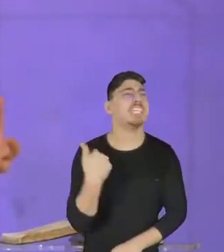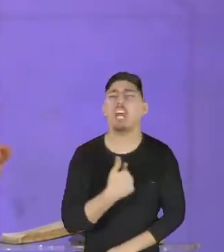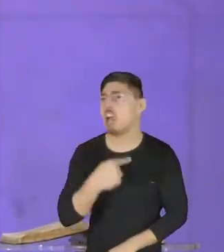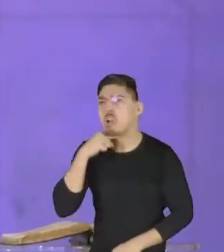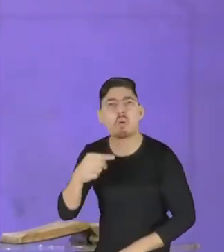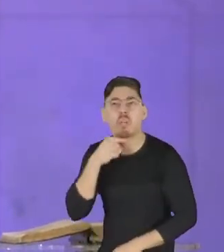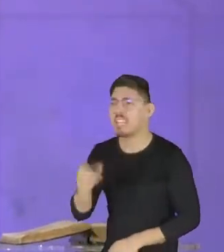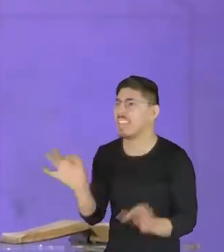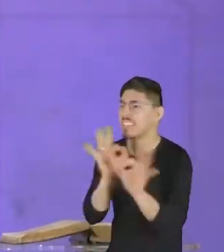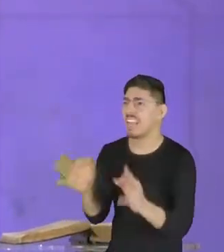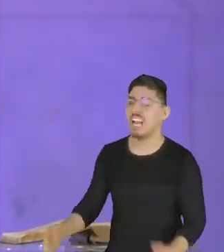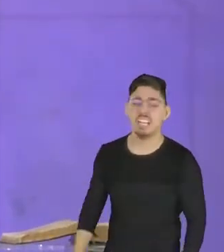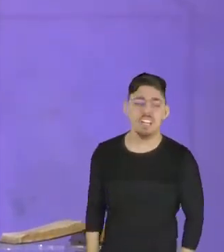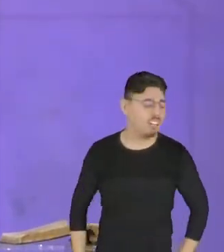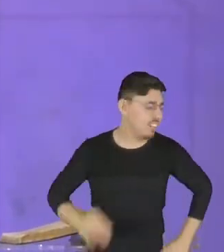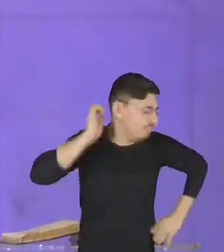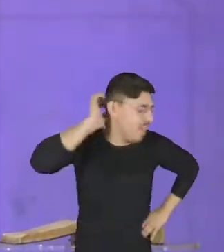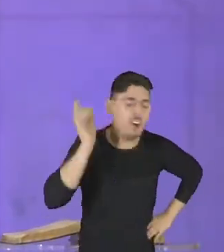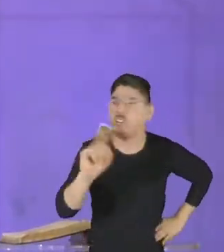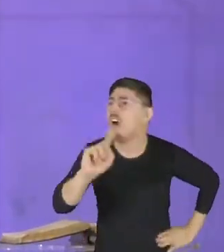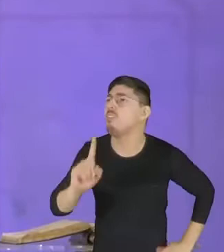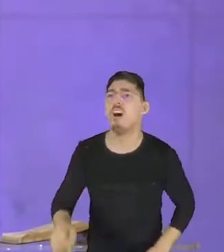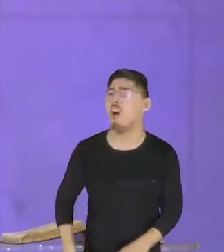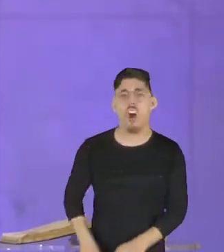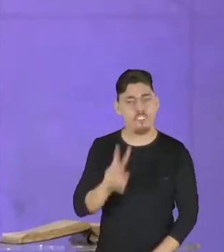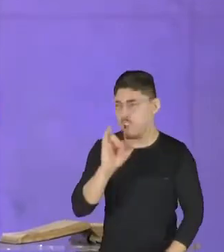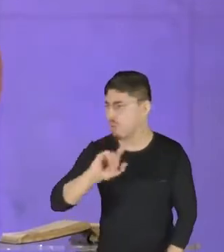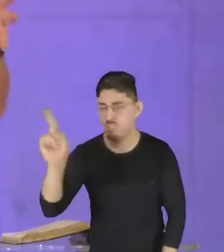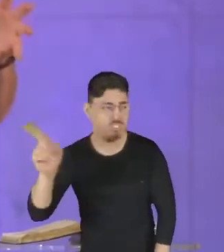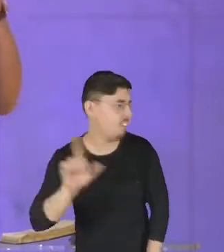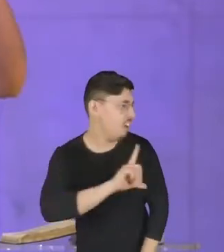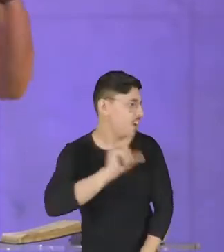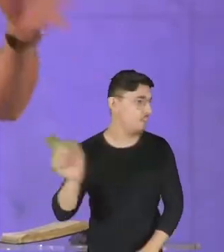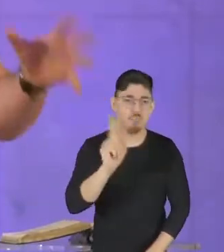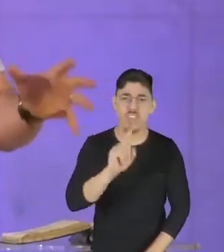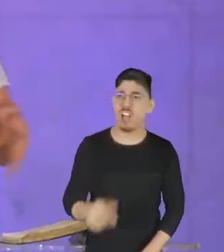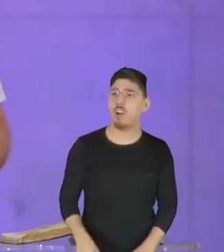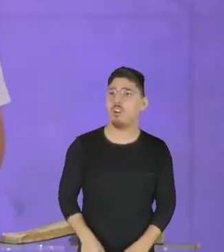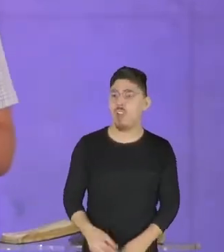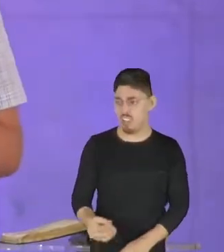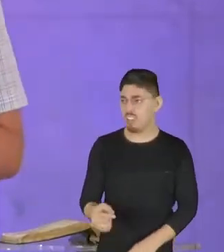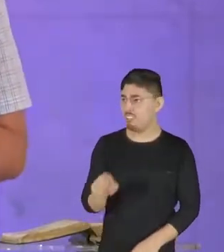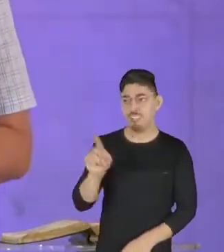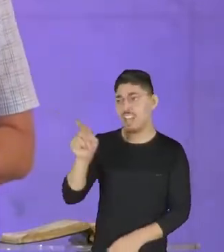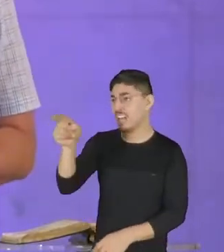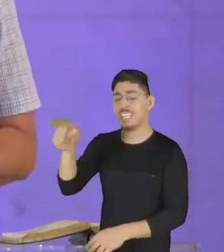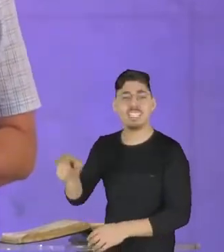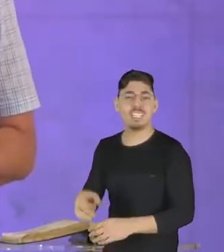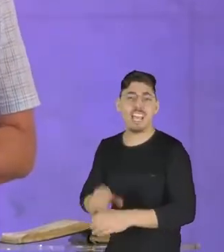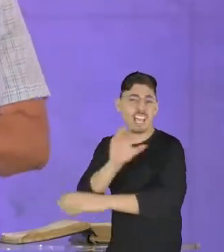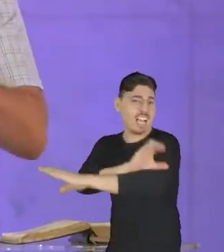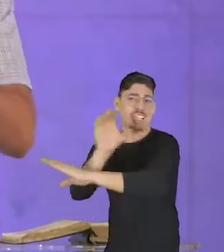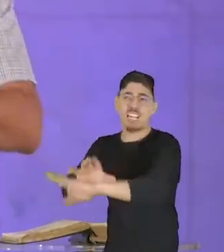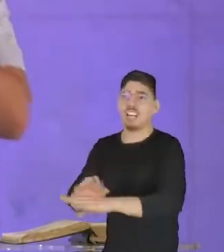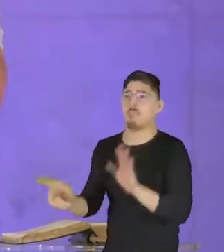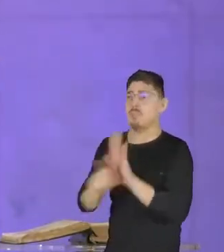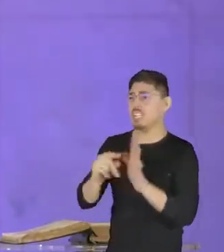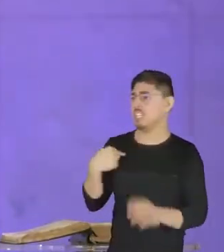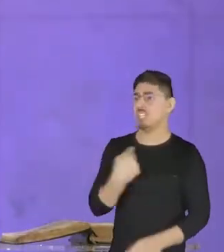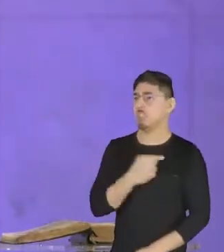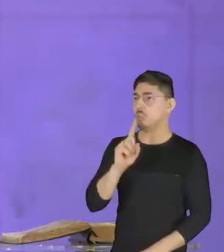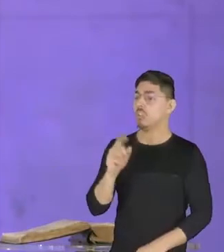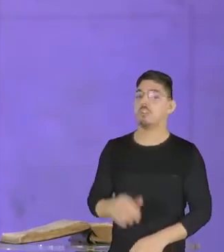conseguir... Gente, não vamos para a terra prometida, não vamos viver ali na terra de Canaã. E o povo